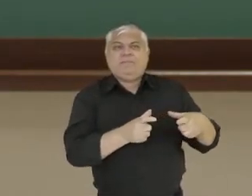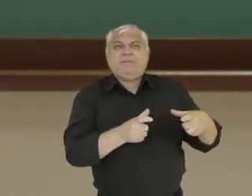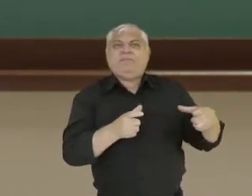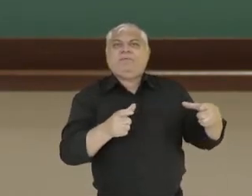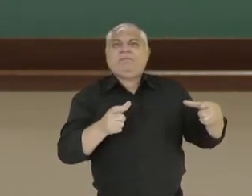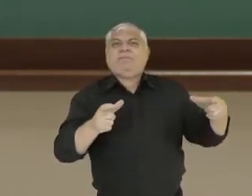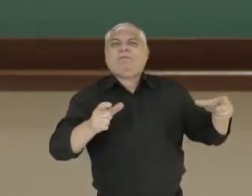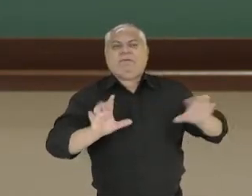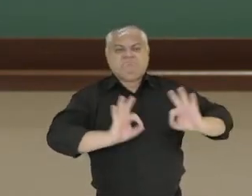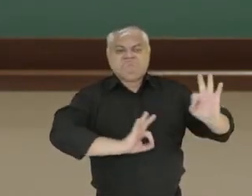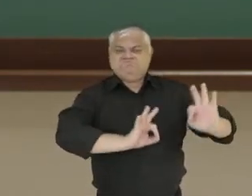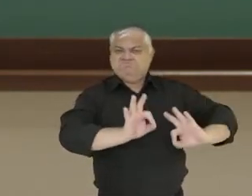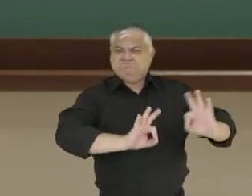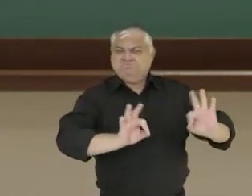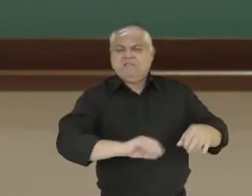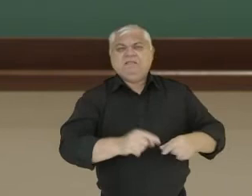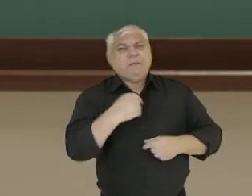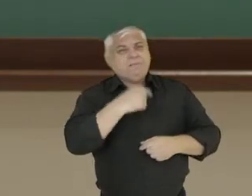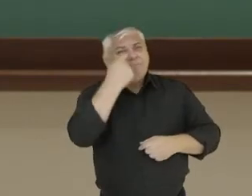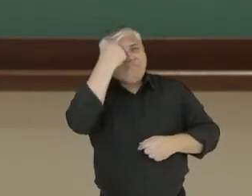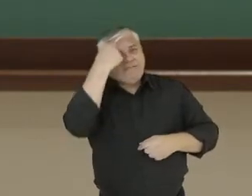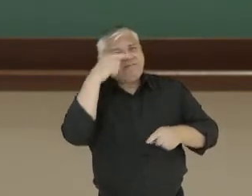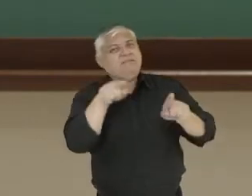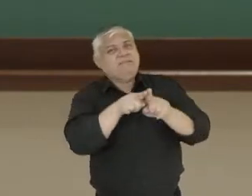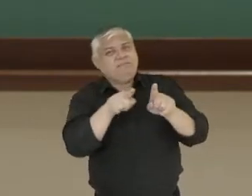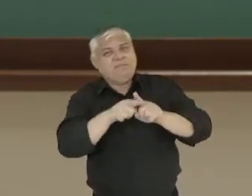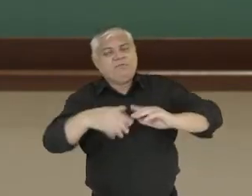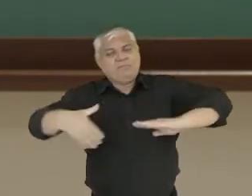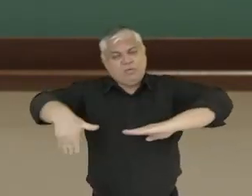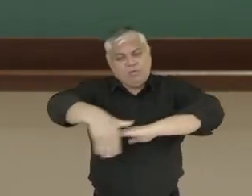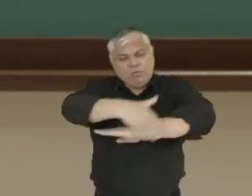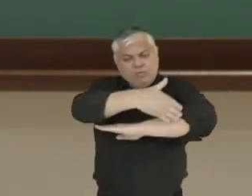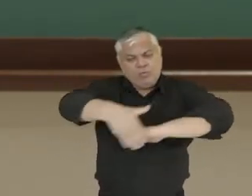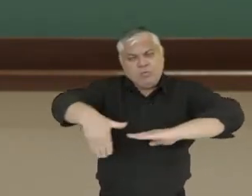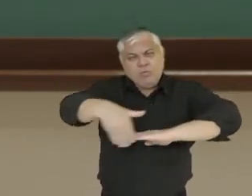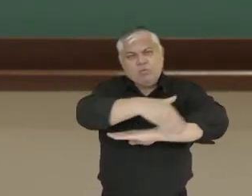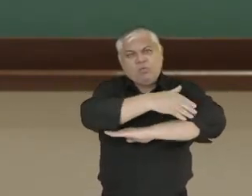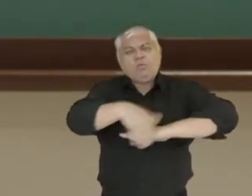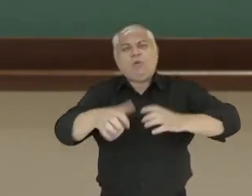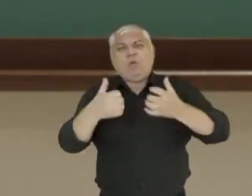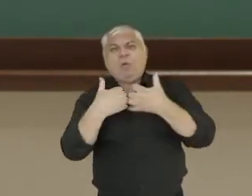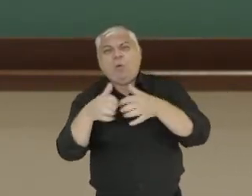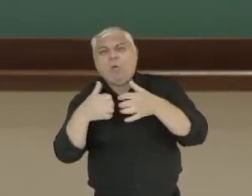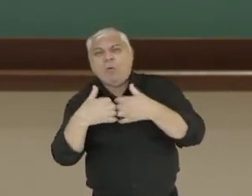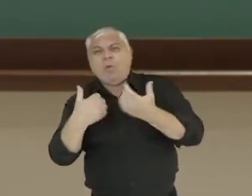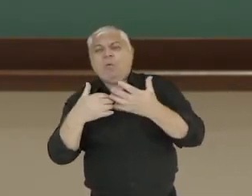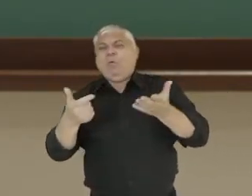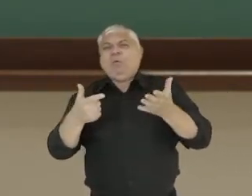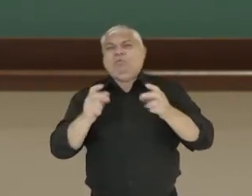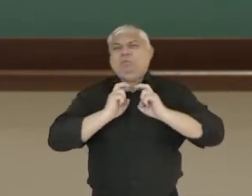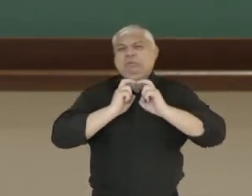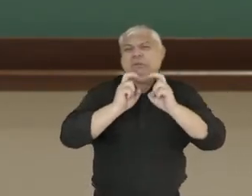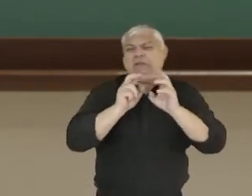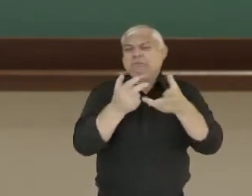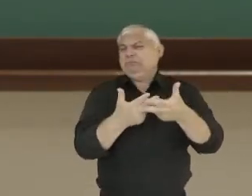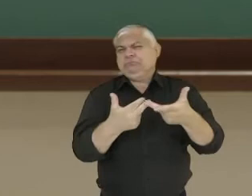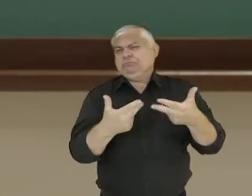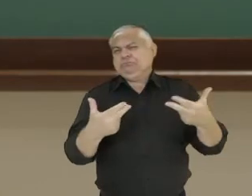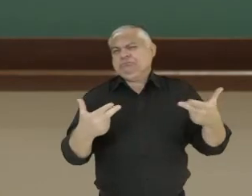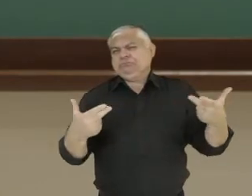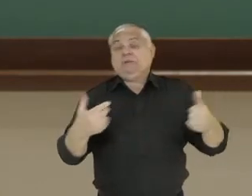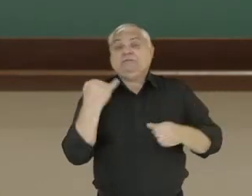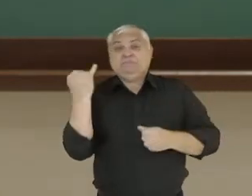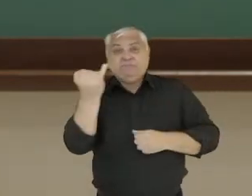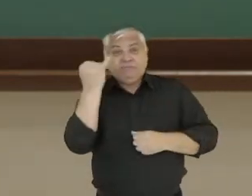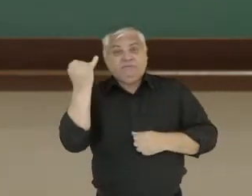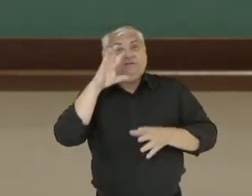ordenada e também de pensar sistemas viários, sistemas de transporte coletivo, entre outras tantas estruturas que são de fundamental importância